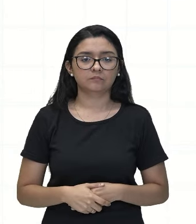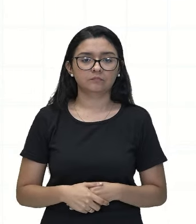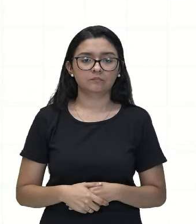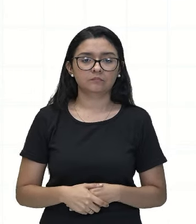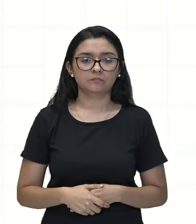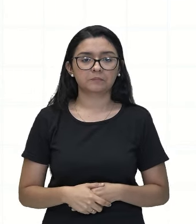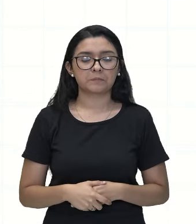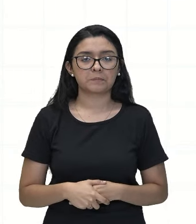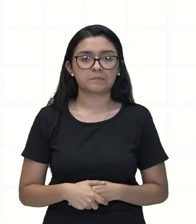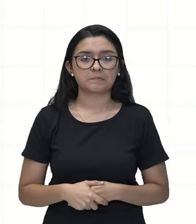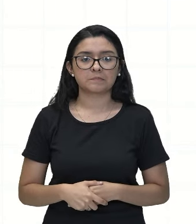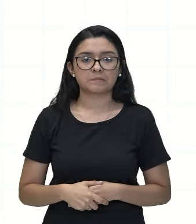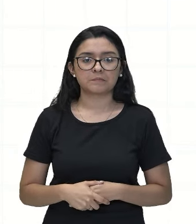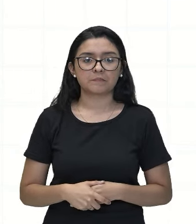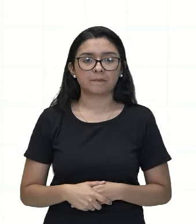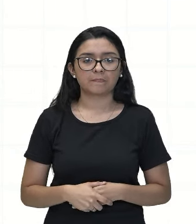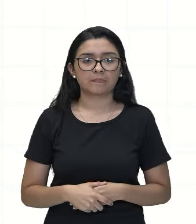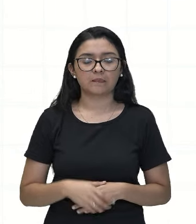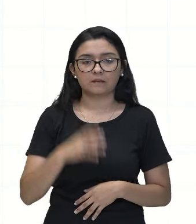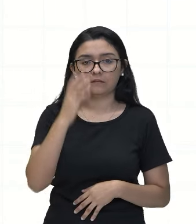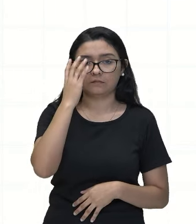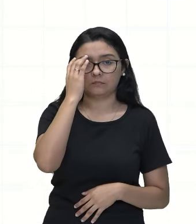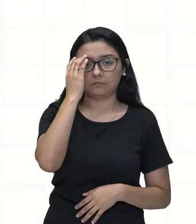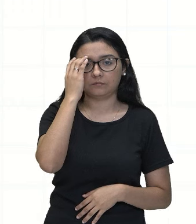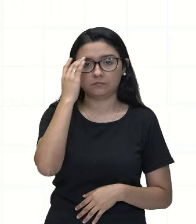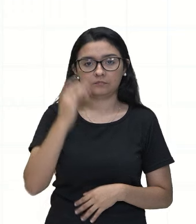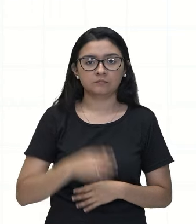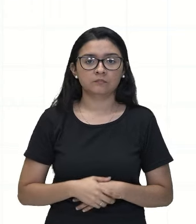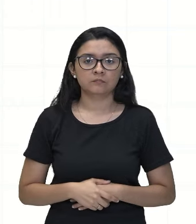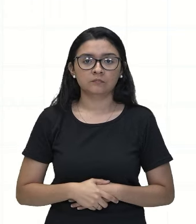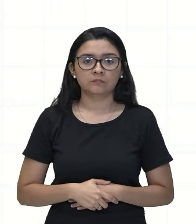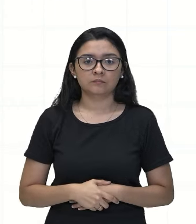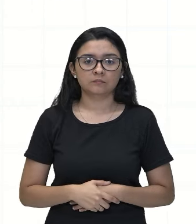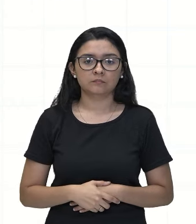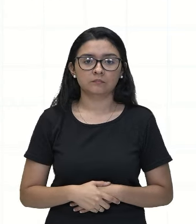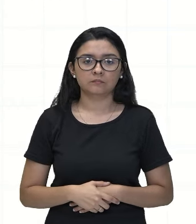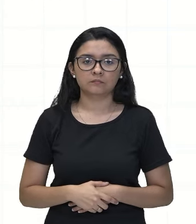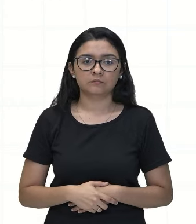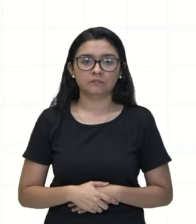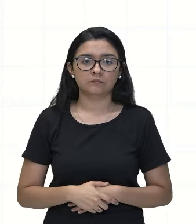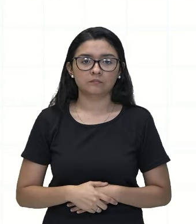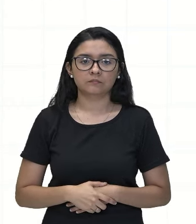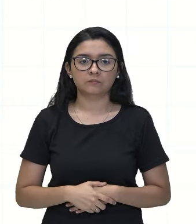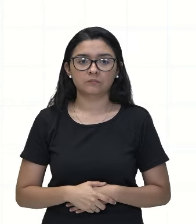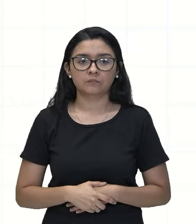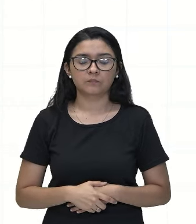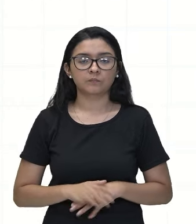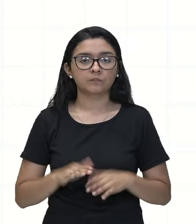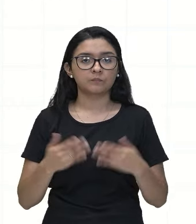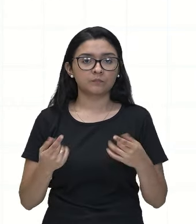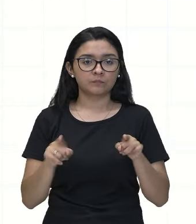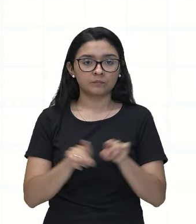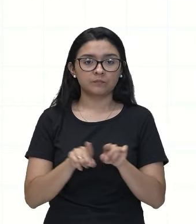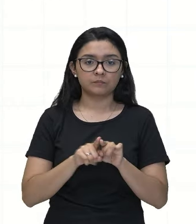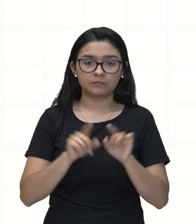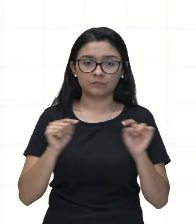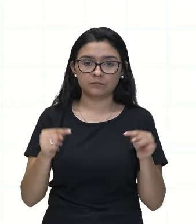Ahã temos mais alguma outro tipo de concordância com relação a